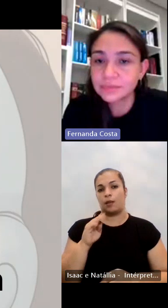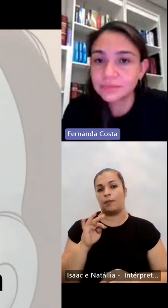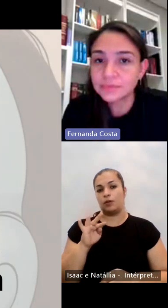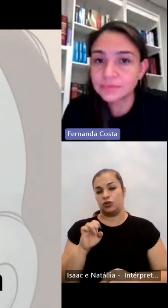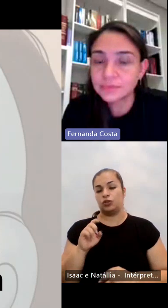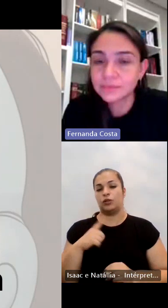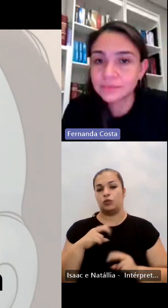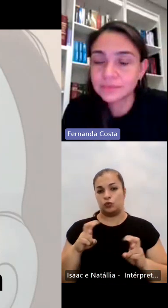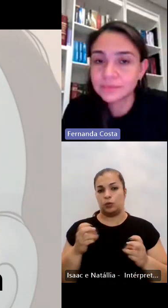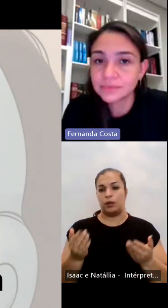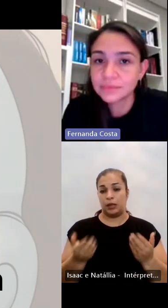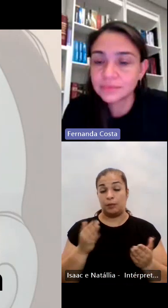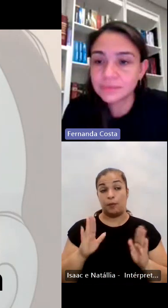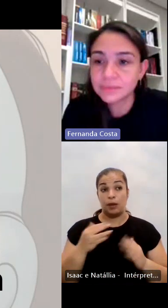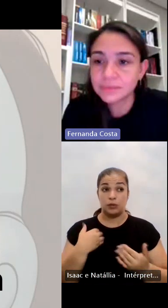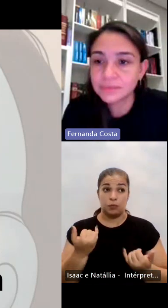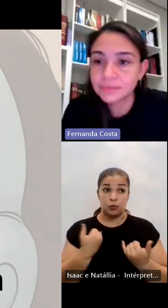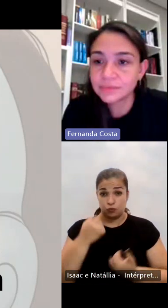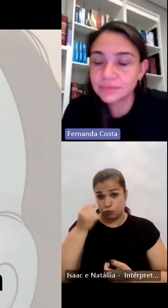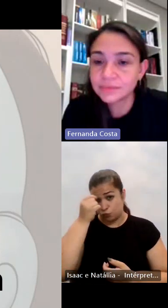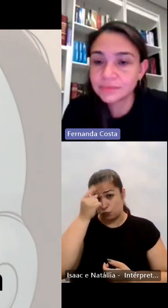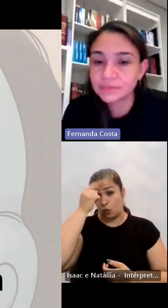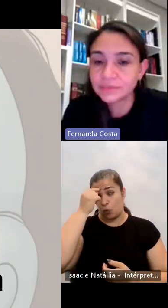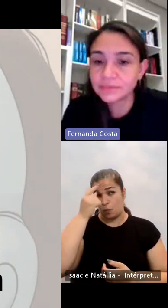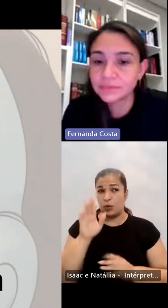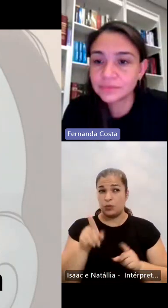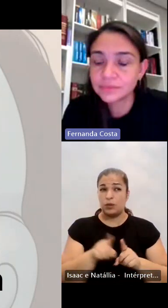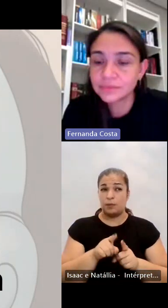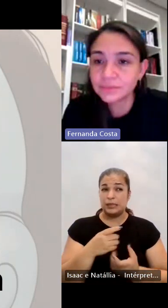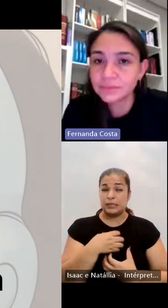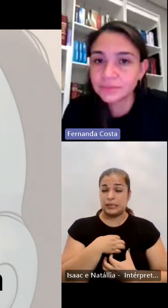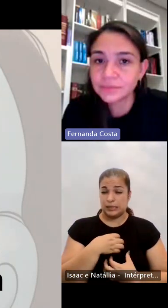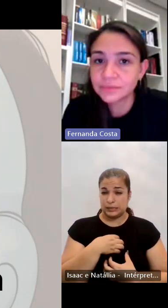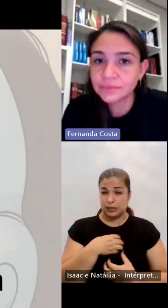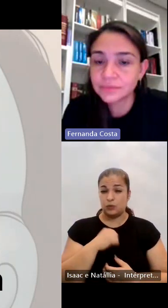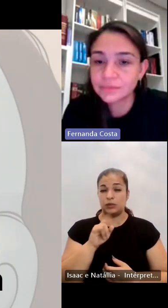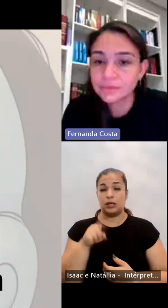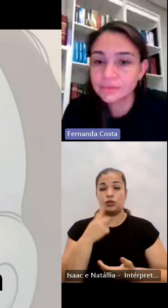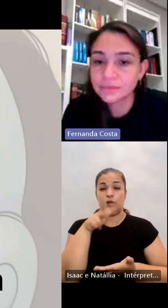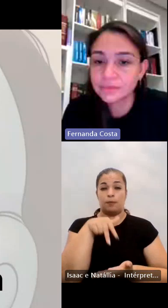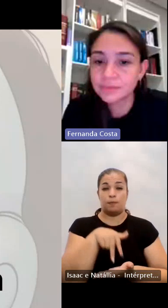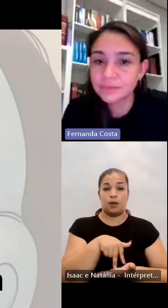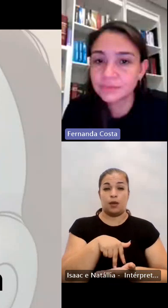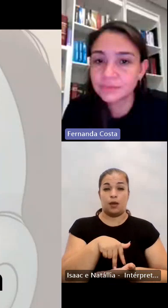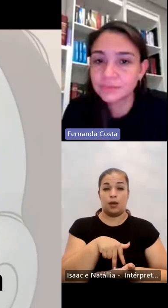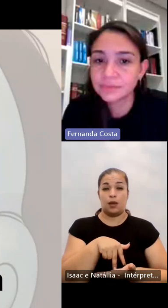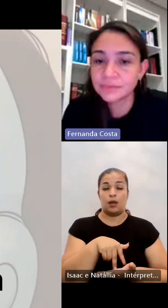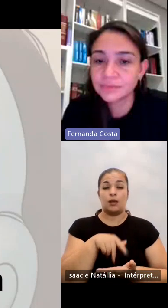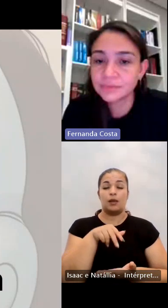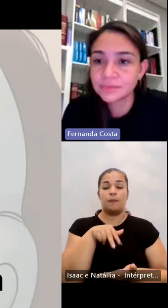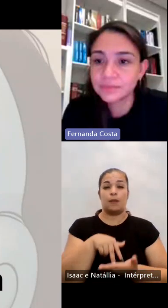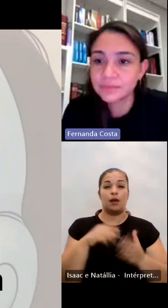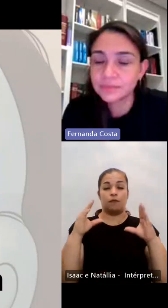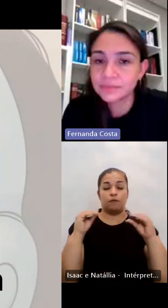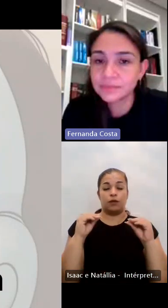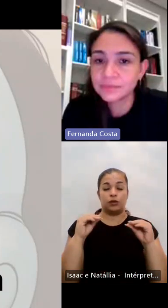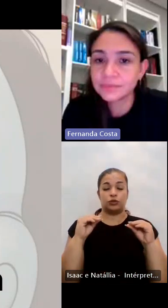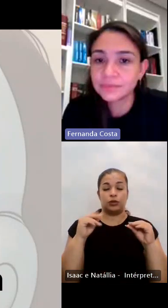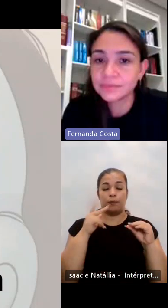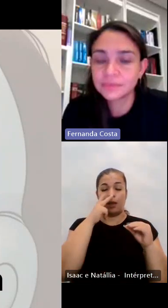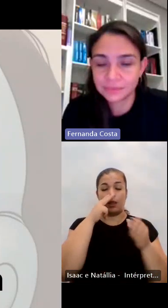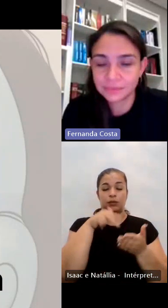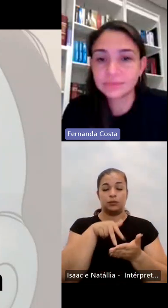eu já ouvi dizer, e eu também já tive a sensação de que quando a gente está em pé e a gente fecha os olhos, a gente também perde um pouco o